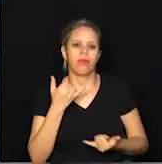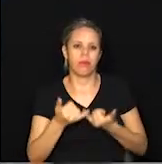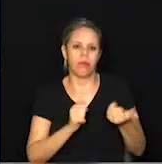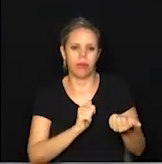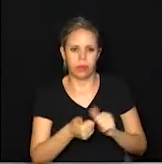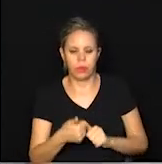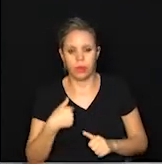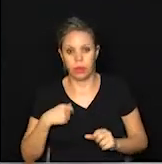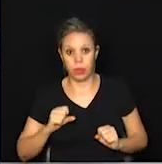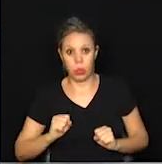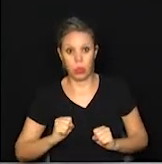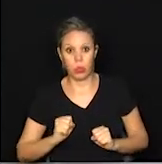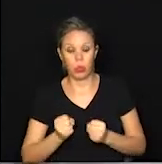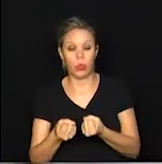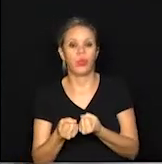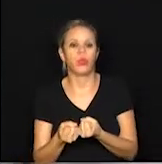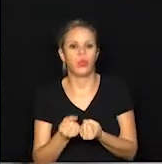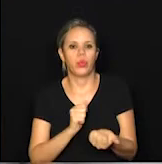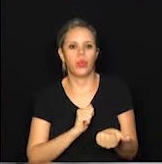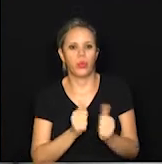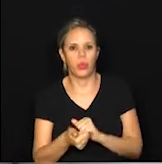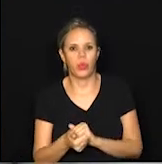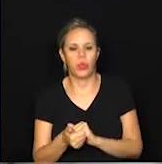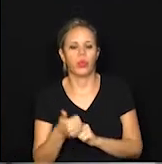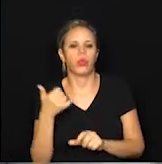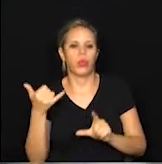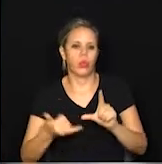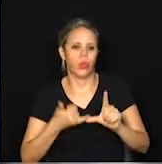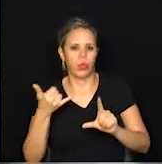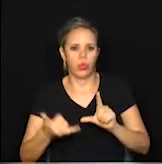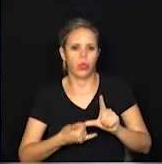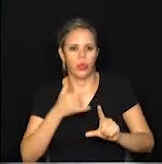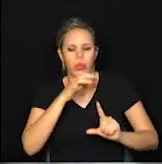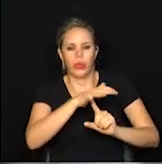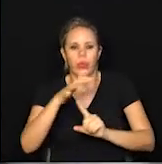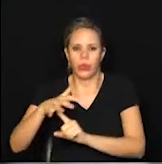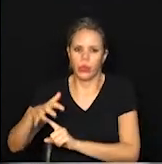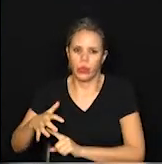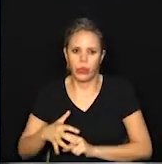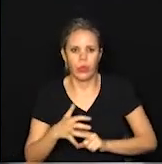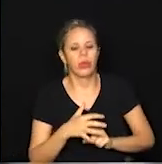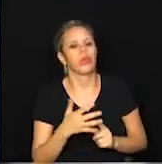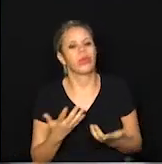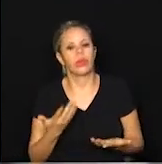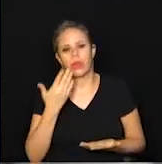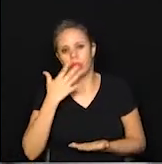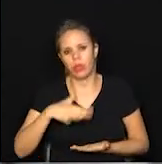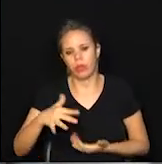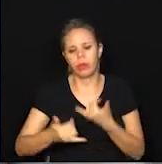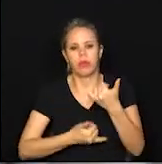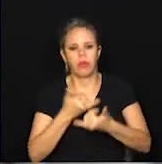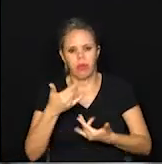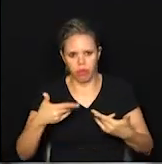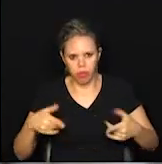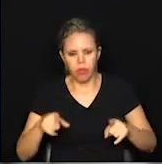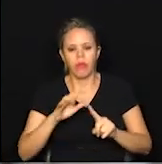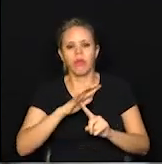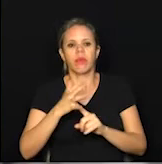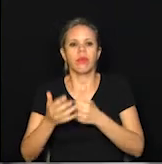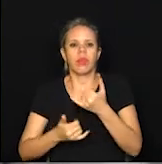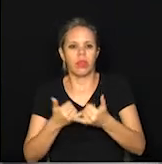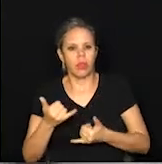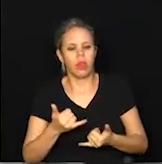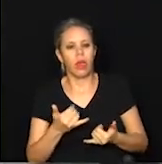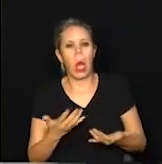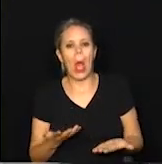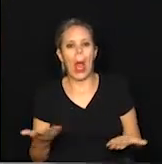grande defensor do esporte lúdico nas praças públicas. As crianças brincarem de esporte nas praças